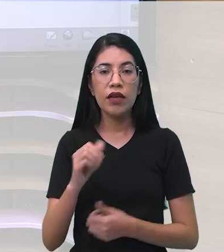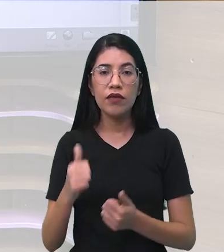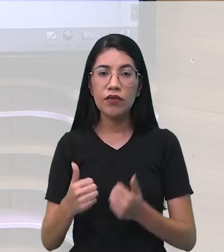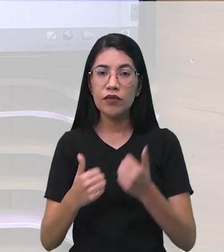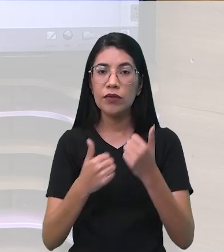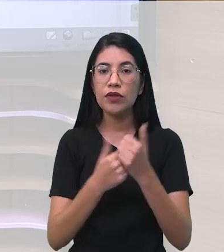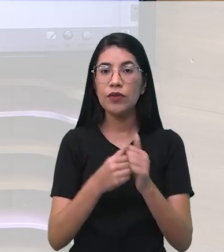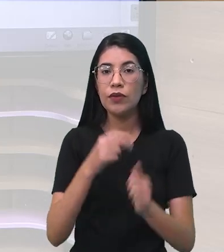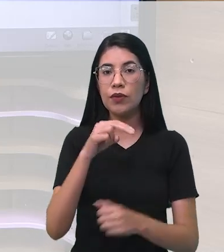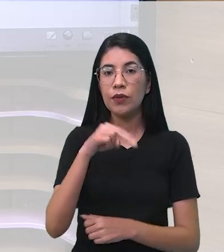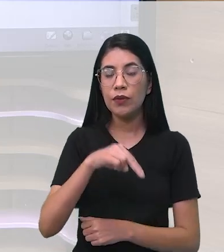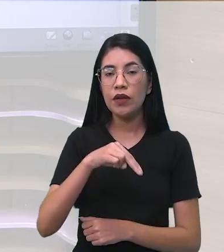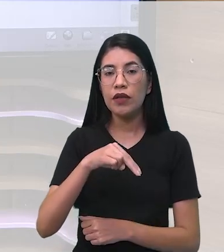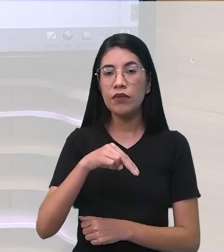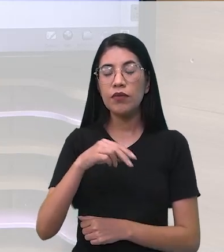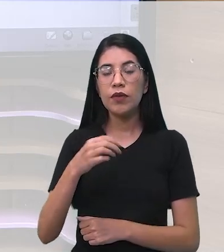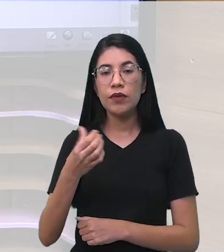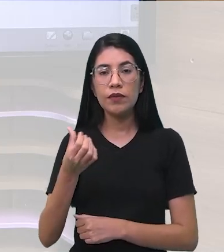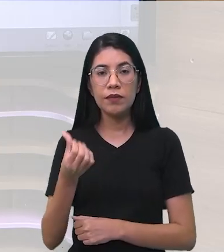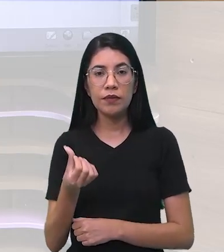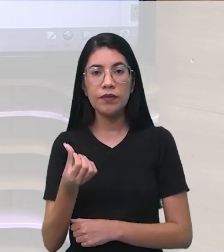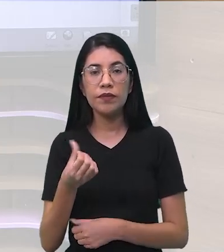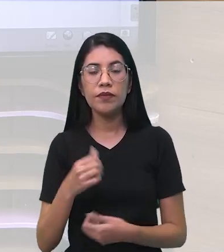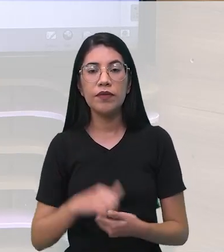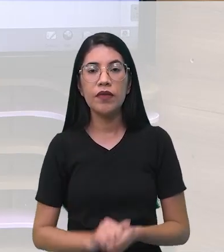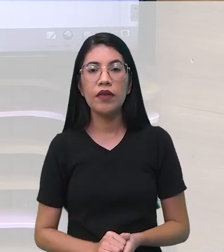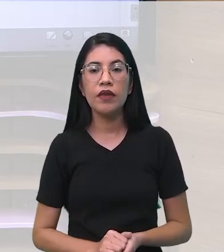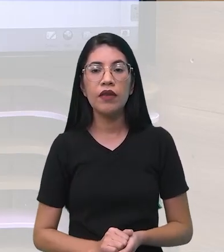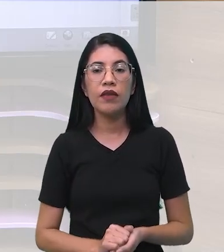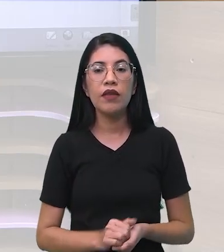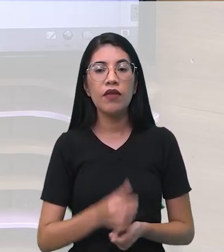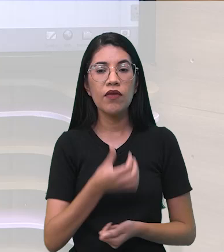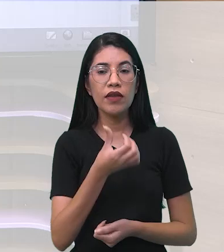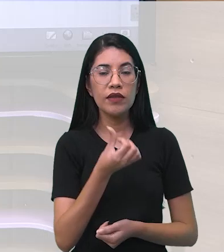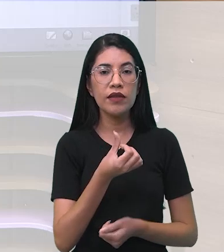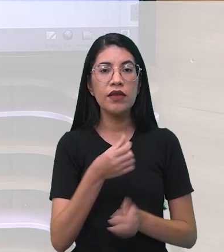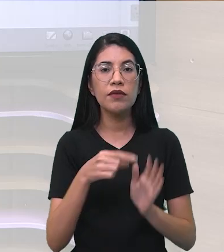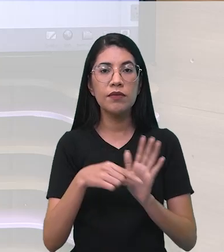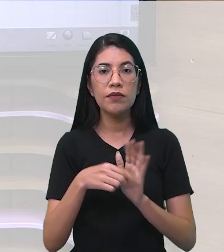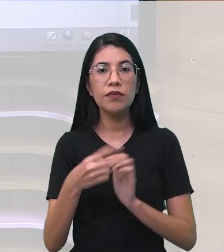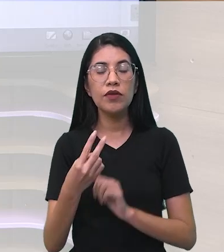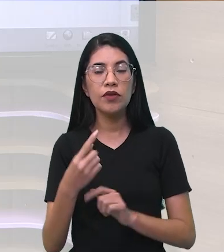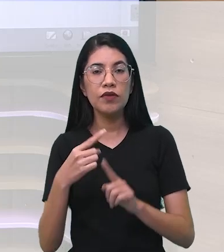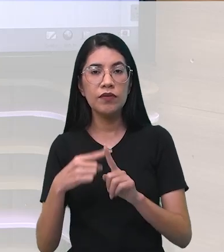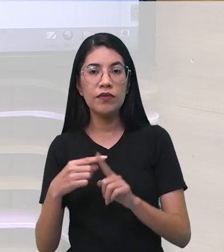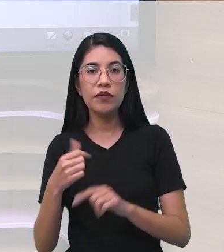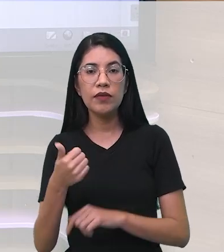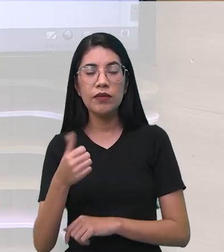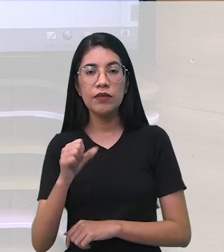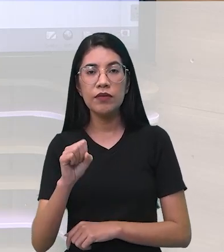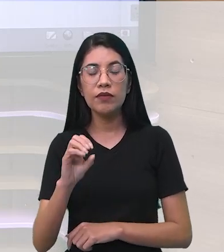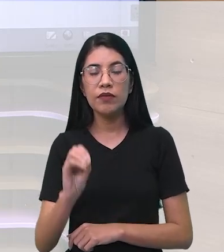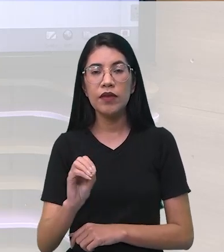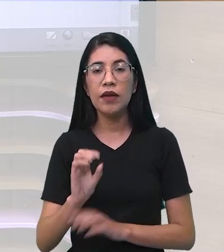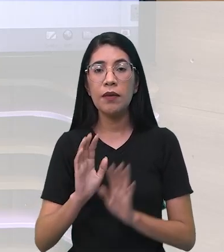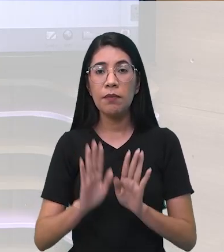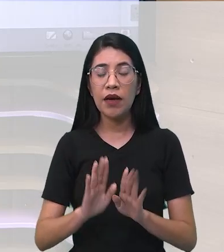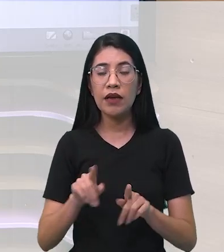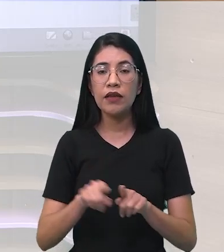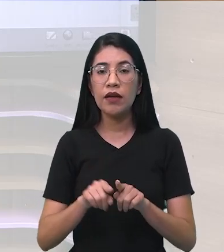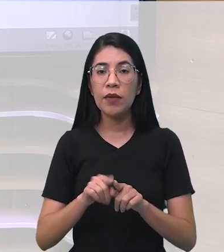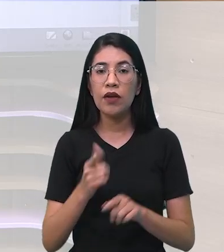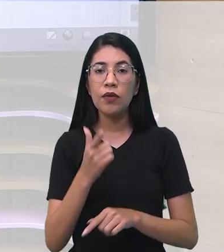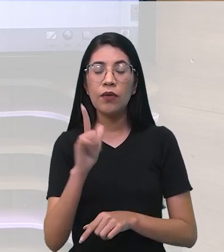da expressão, você vai substituir por 6. Então, vai ficar 6 menos 2 vezes 180, tá certo? Mas nós vamos usar um